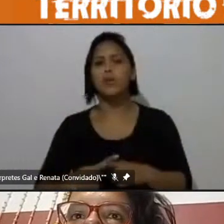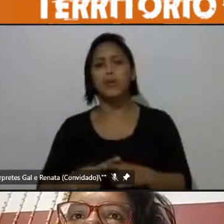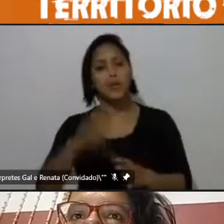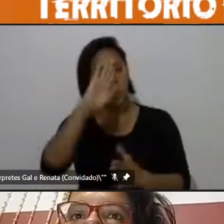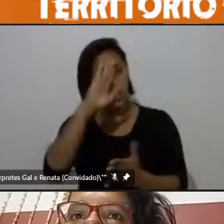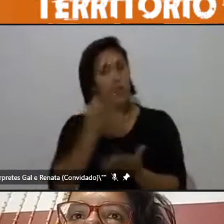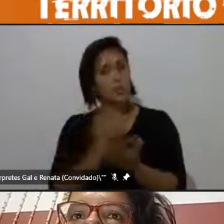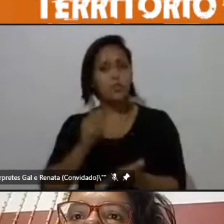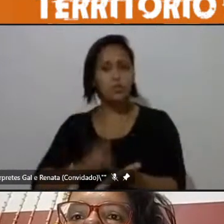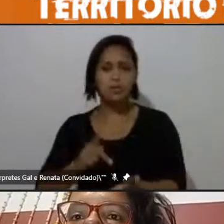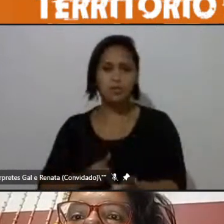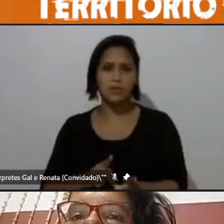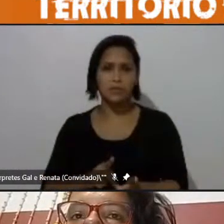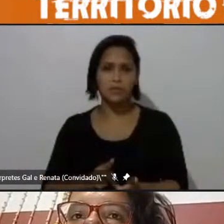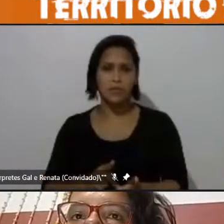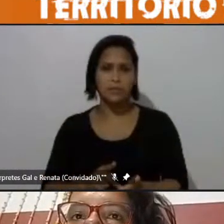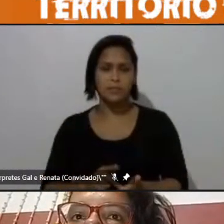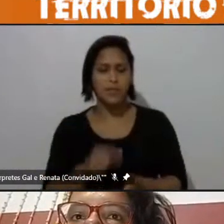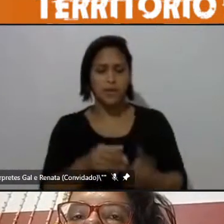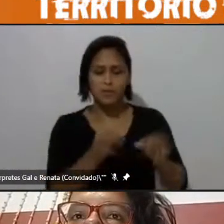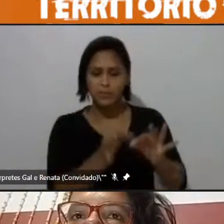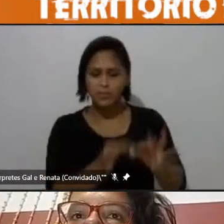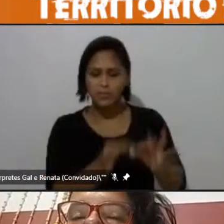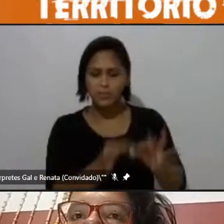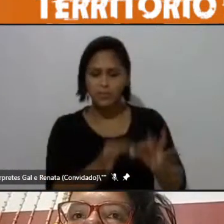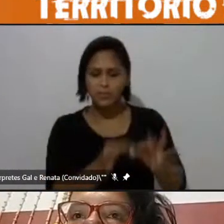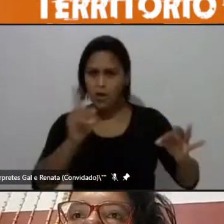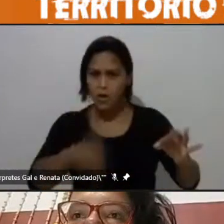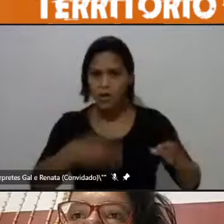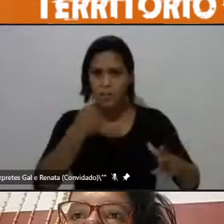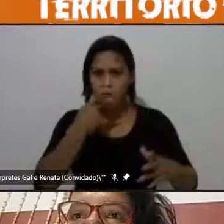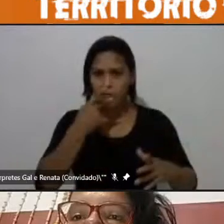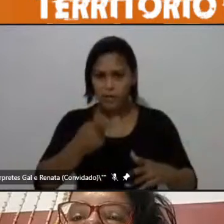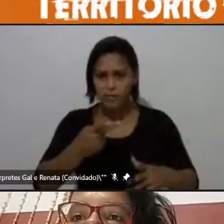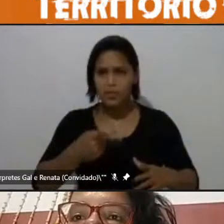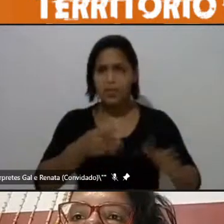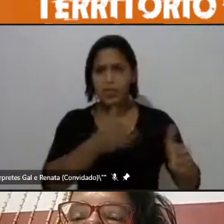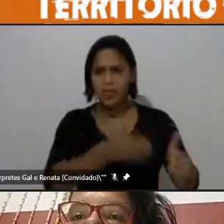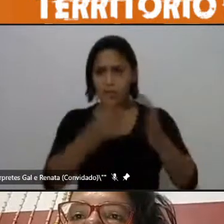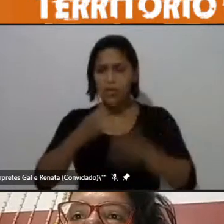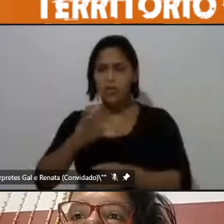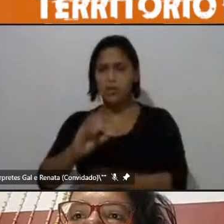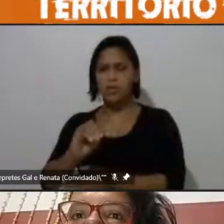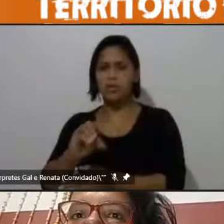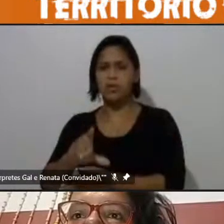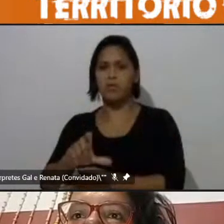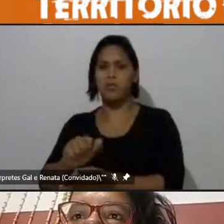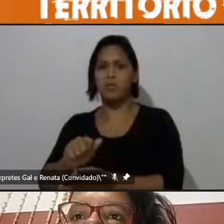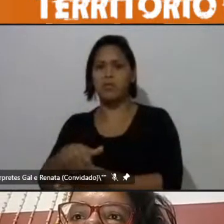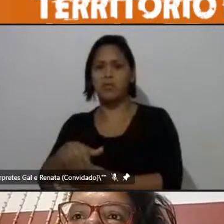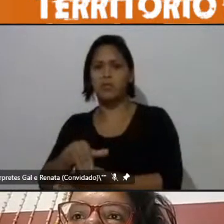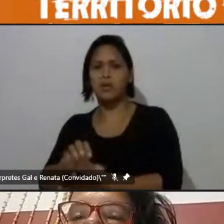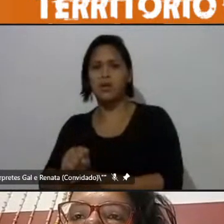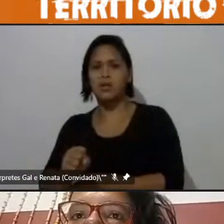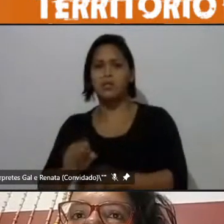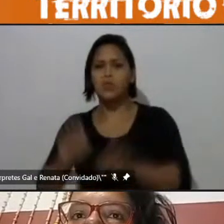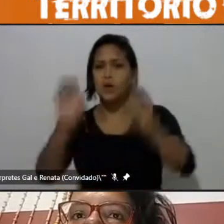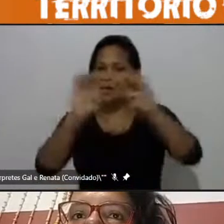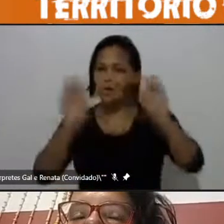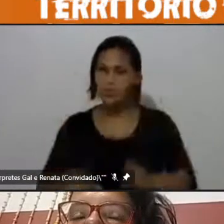né? Essa dimensão, mesmo jeito que a gente vai falar que o colonialismo ou que o racismo é estrutural,